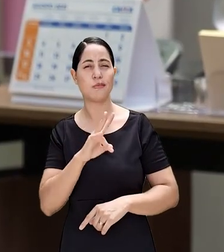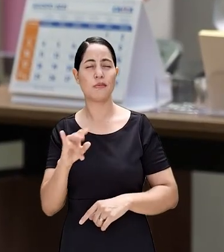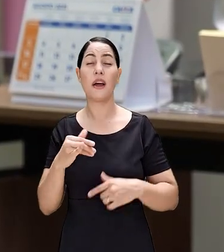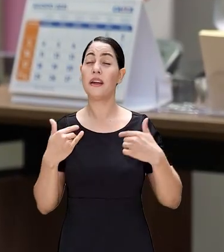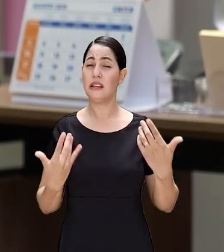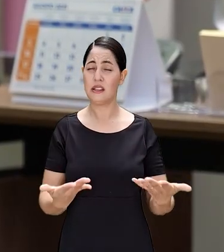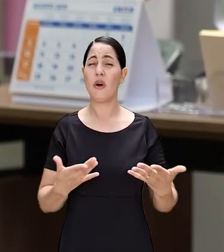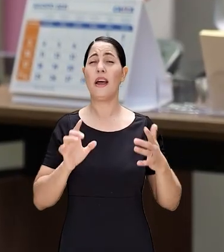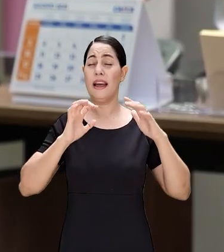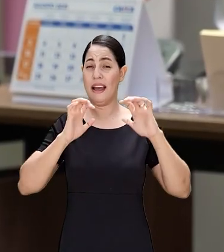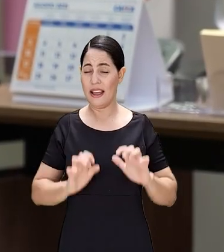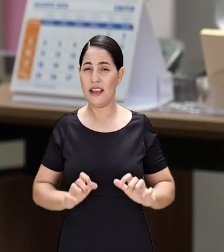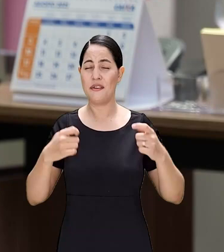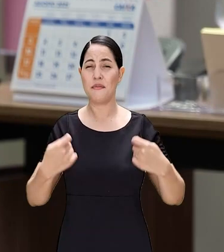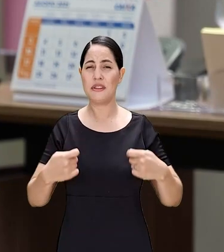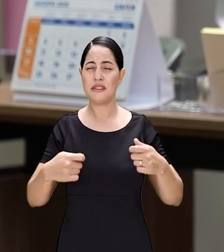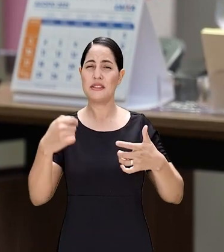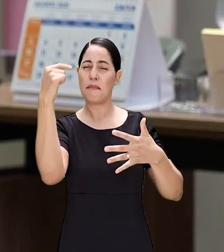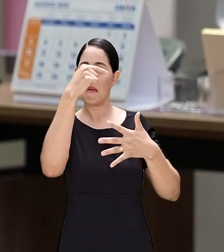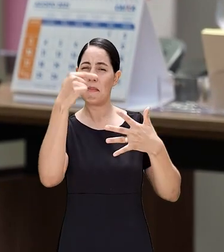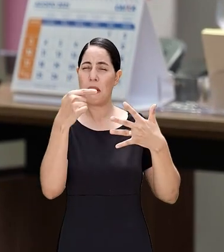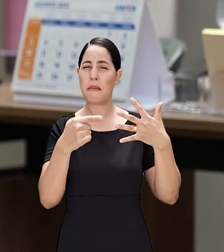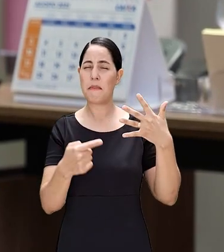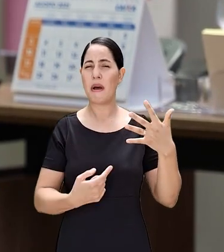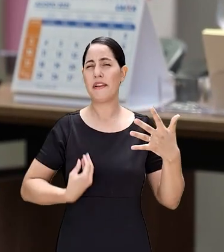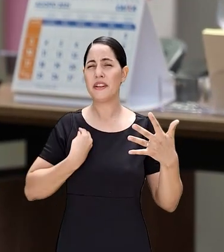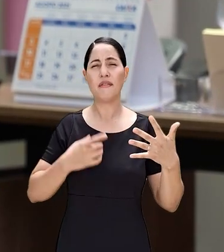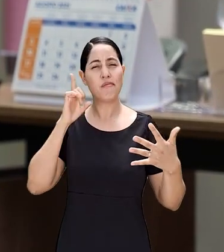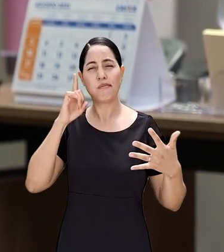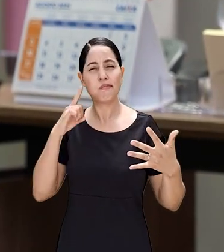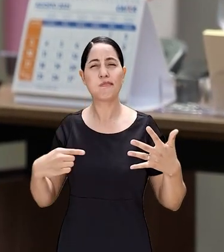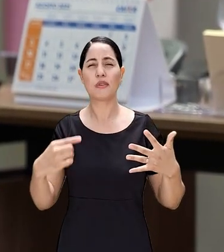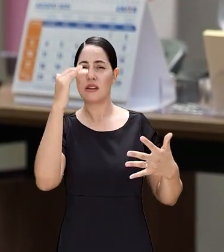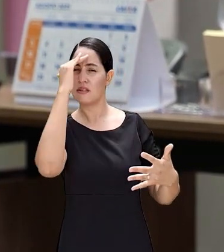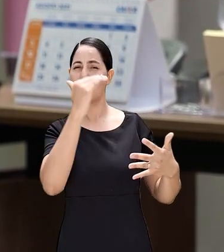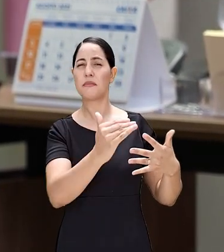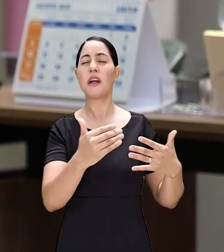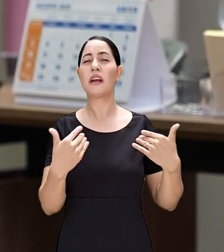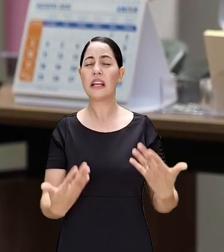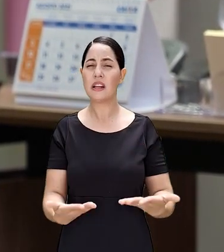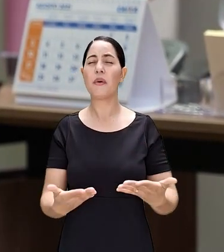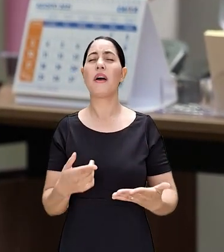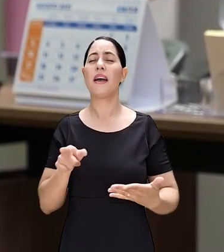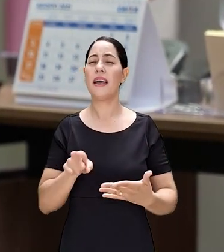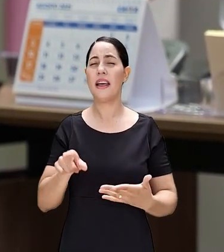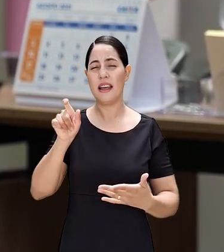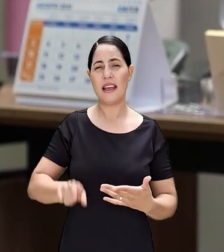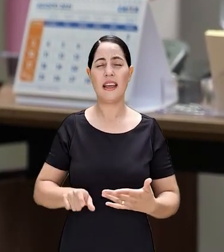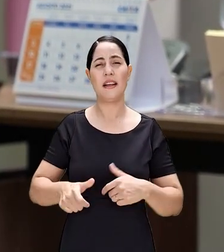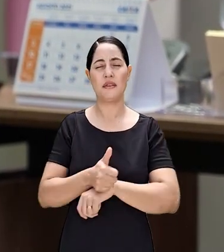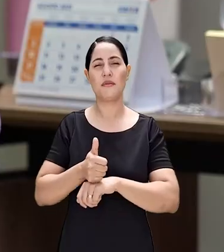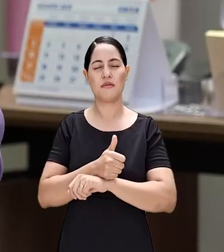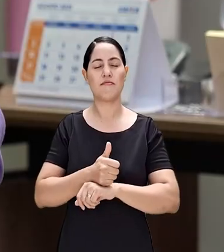fato inserida no dia a dia desse profissional, ele vai ter uma atuação muito mais